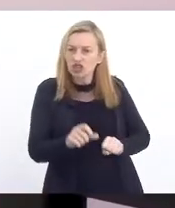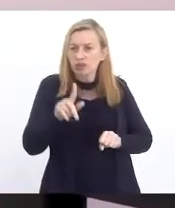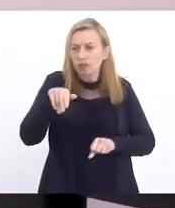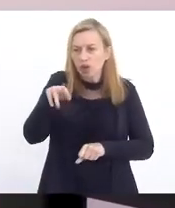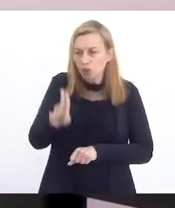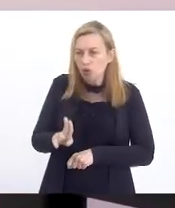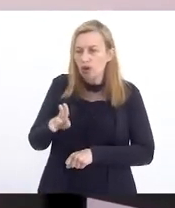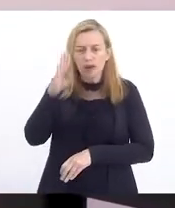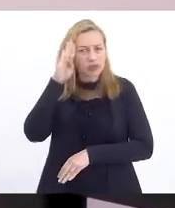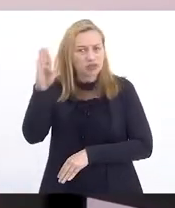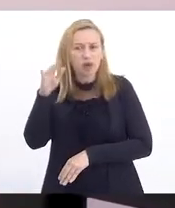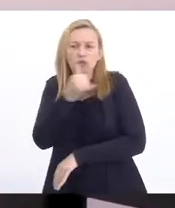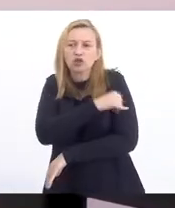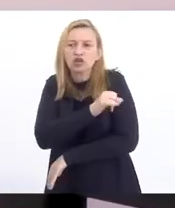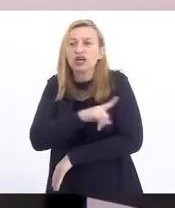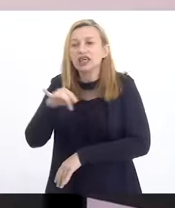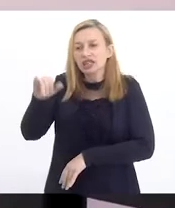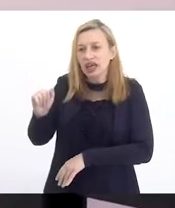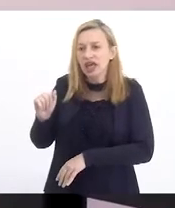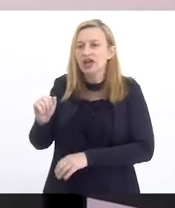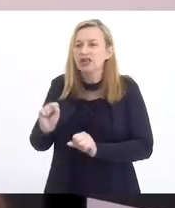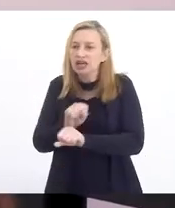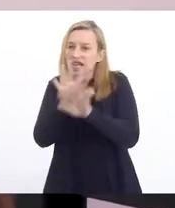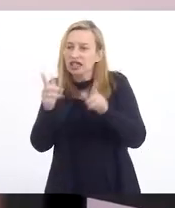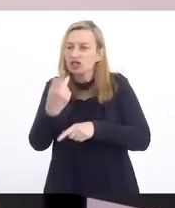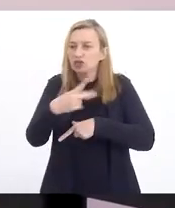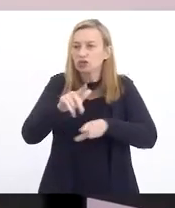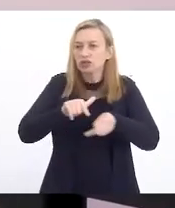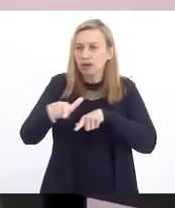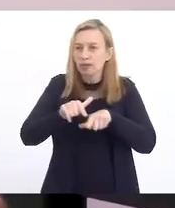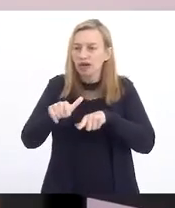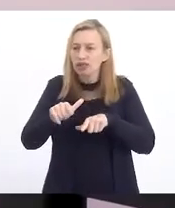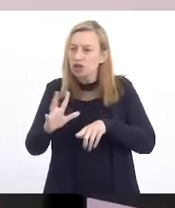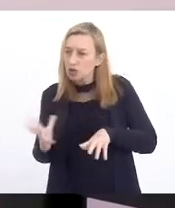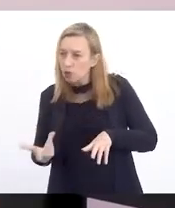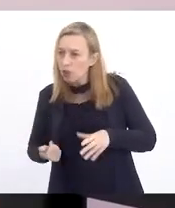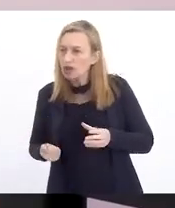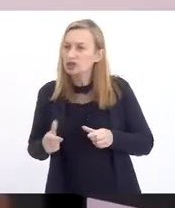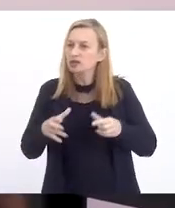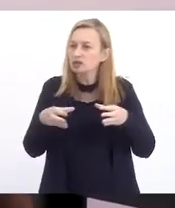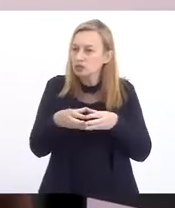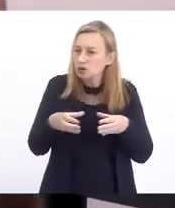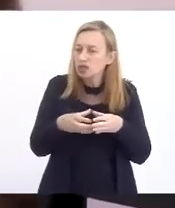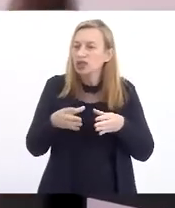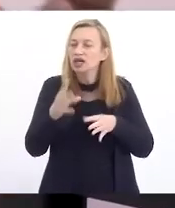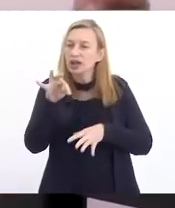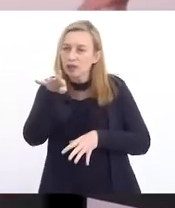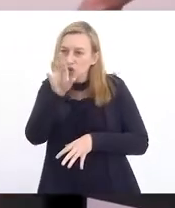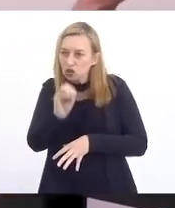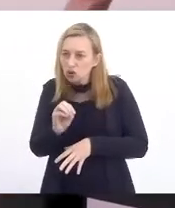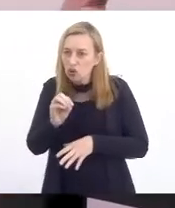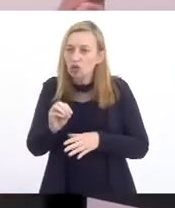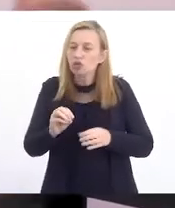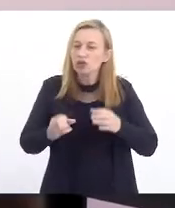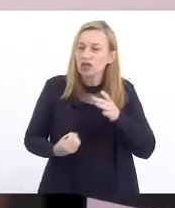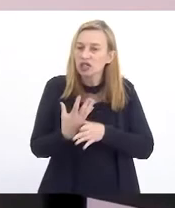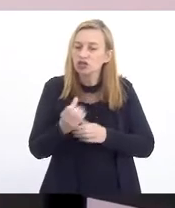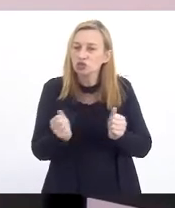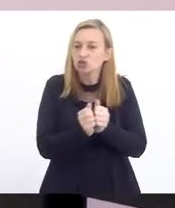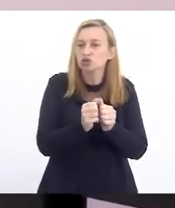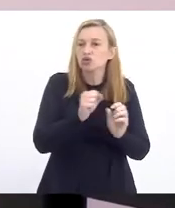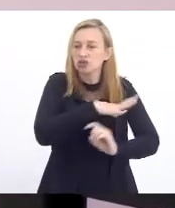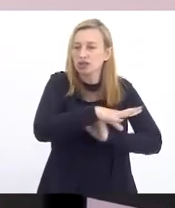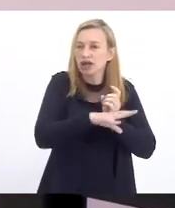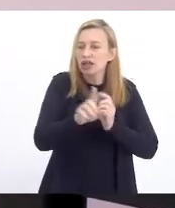Janeiro. Então, assim, o INEA tem clareza do seu papel, equipe técnica qualificada, laboratório, e vem construindo com a sociedade o melhor